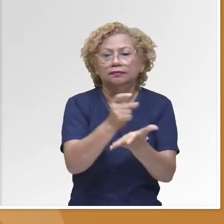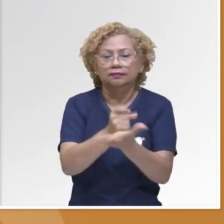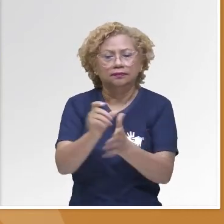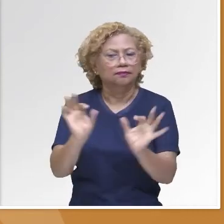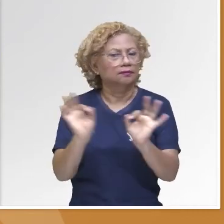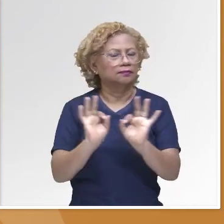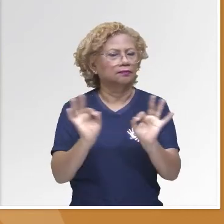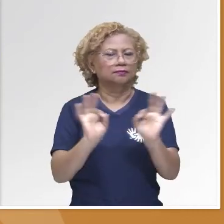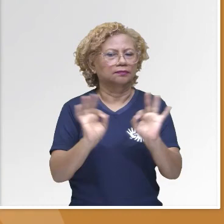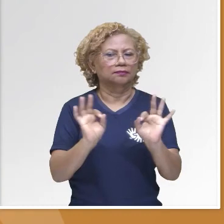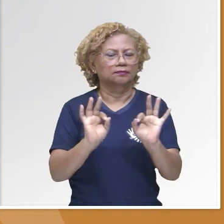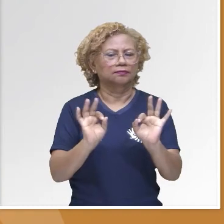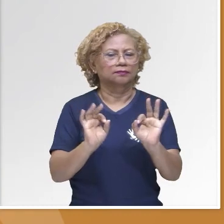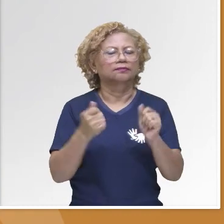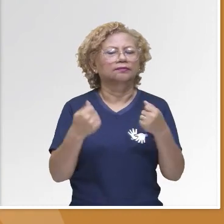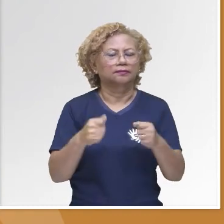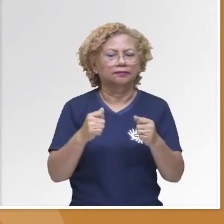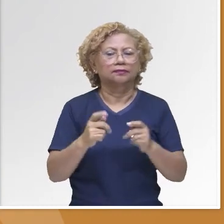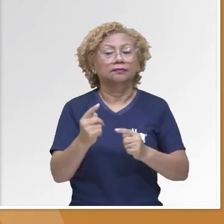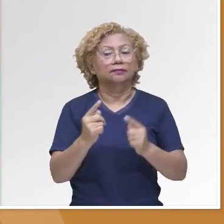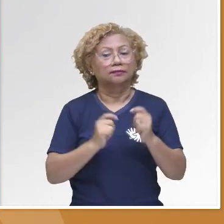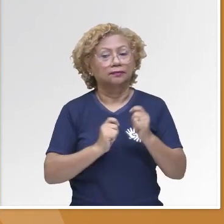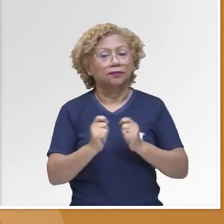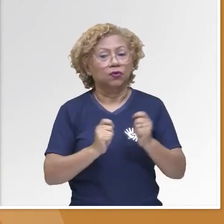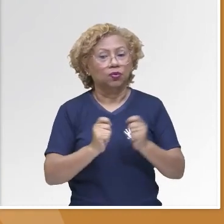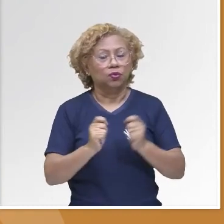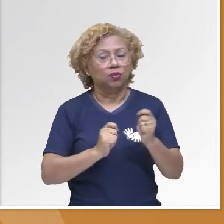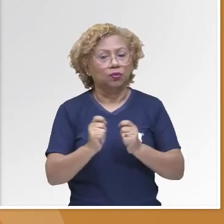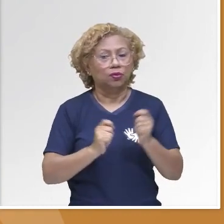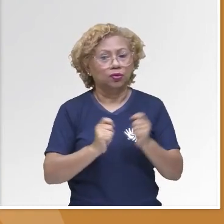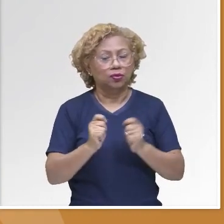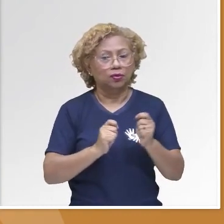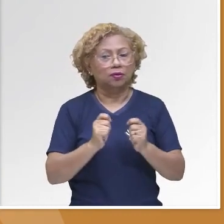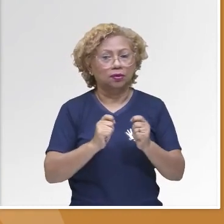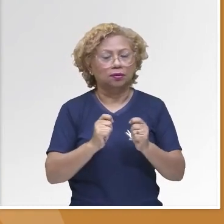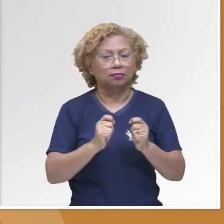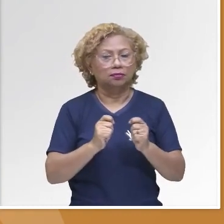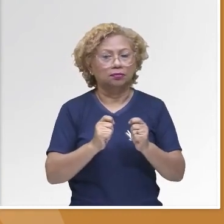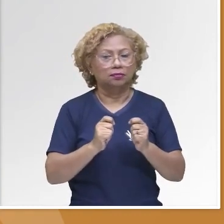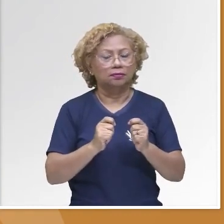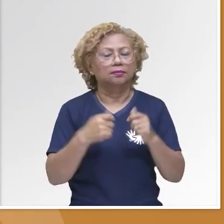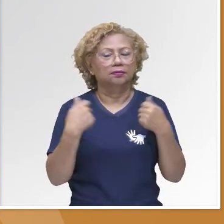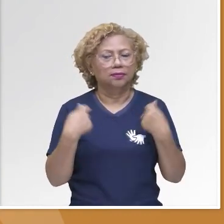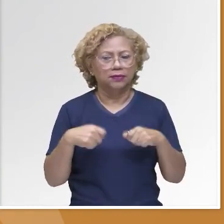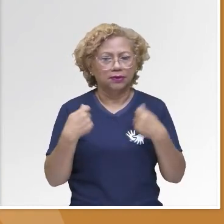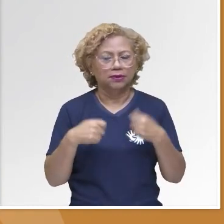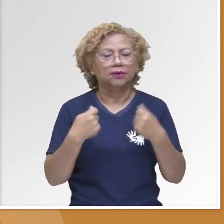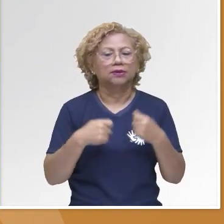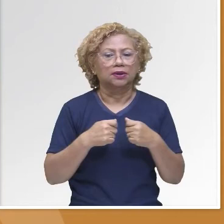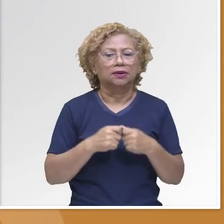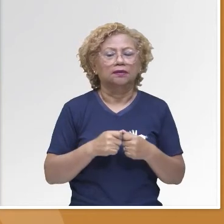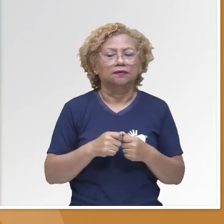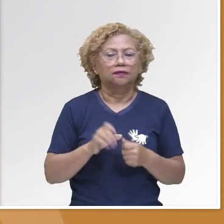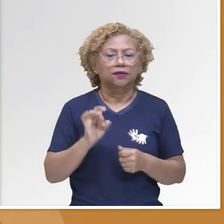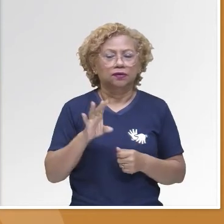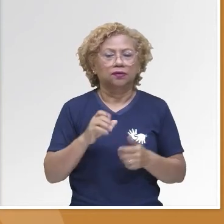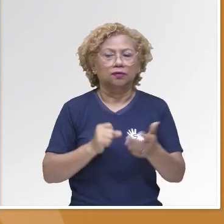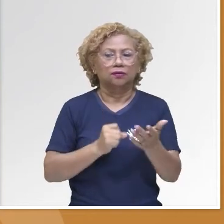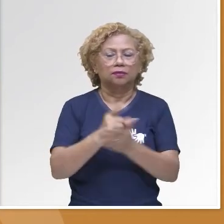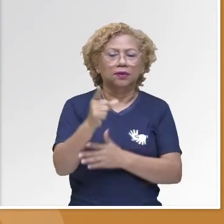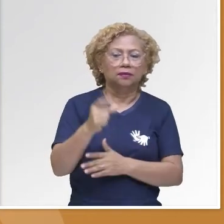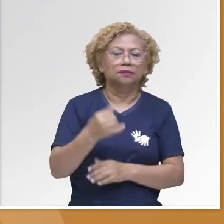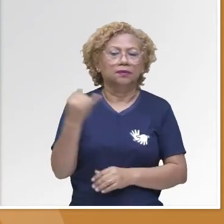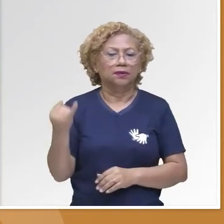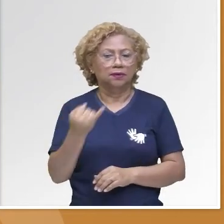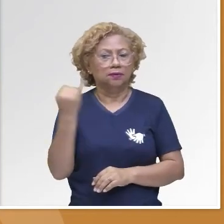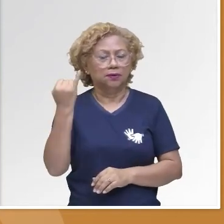a poupança, tá? E assim faziam um controle das importações, ou seja,